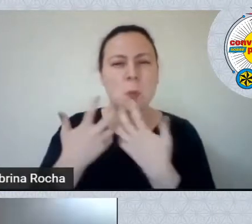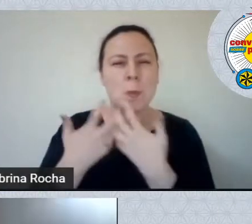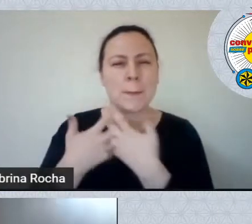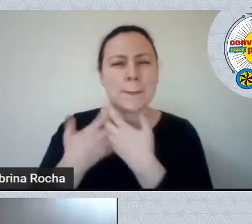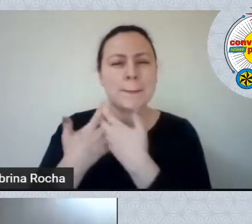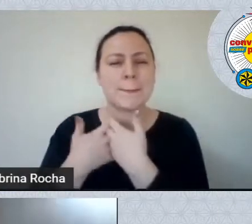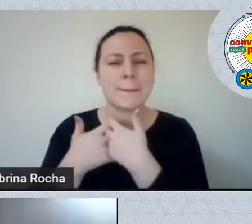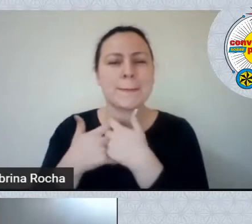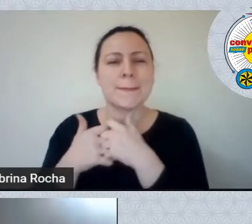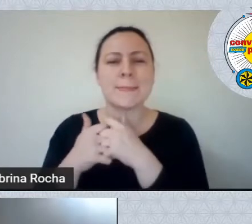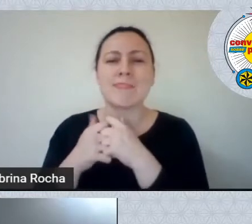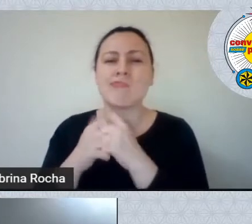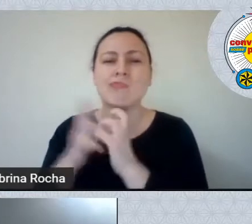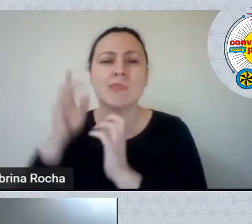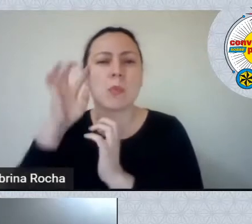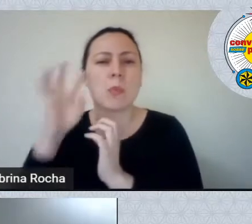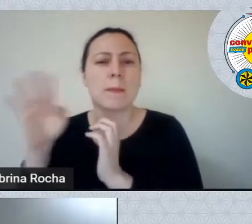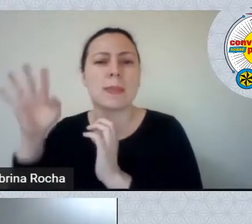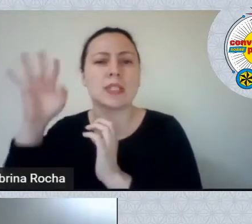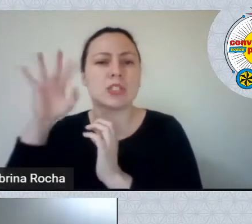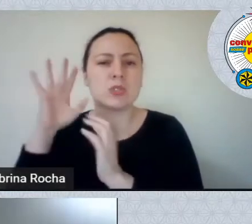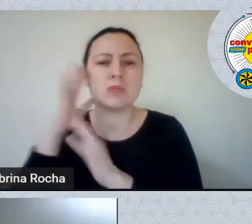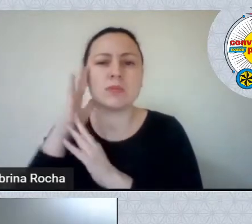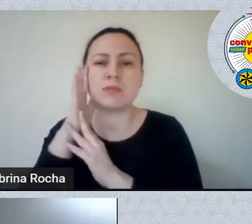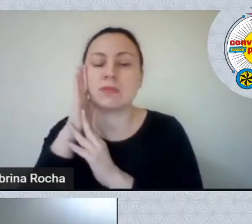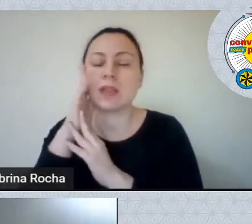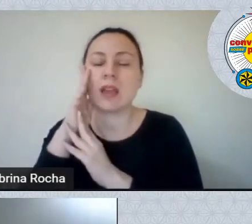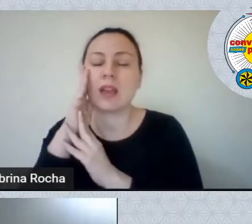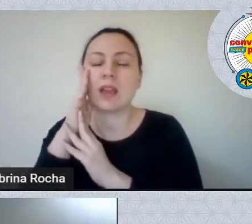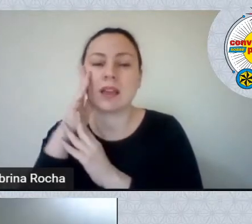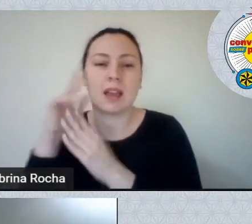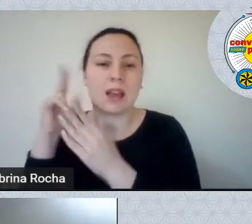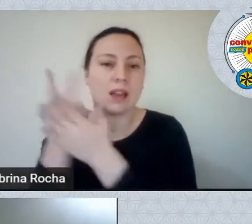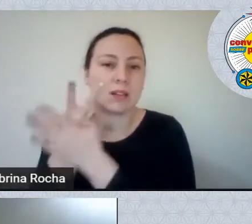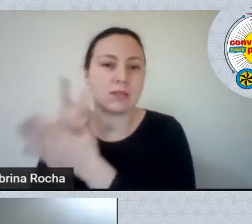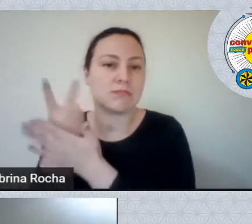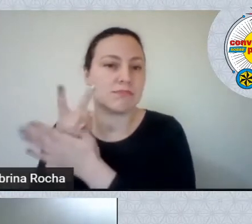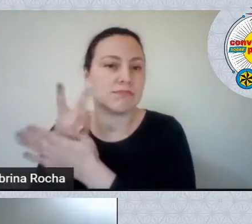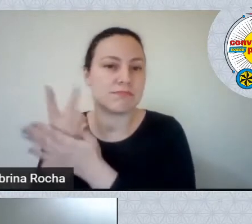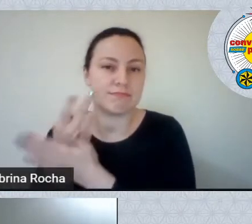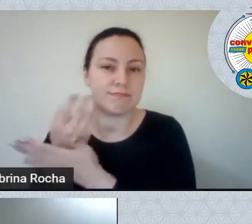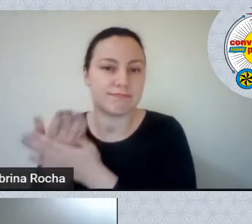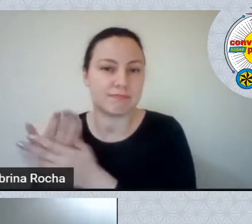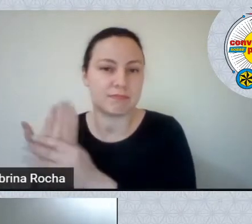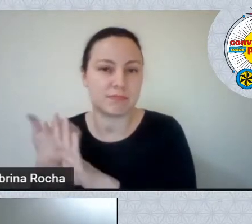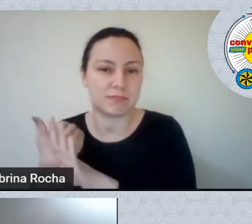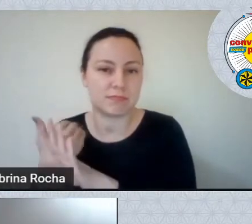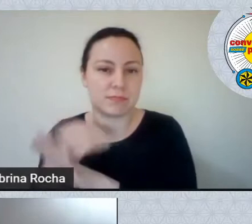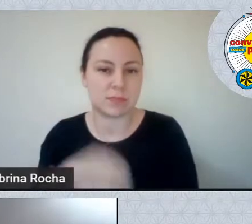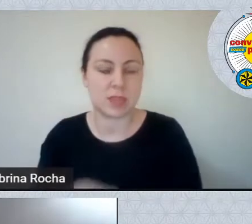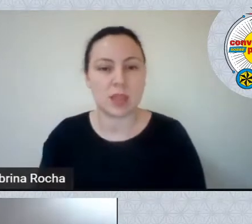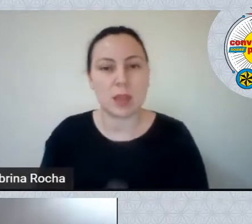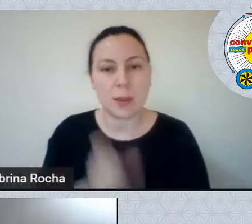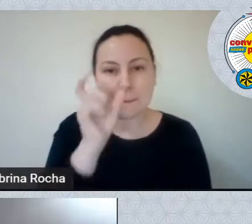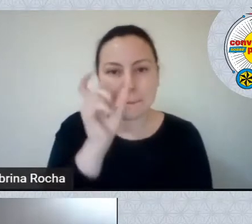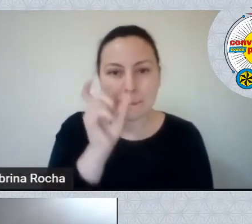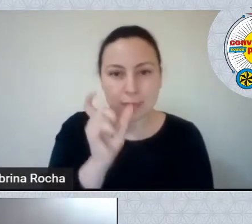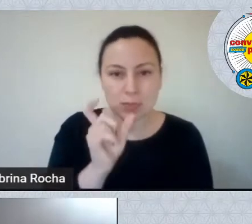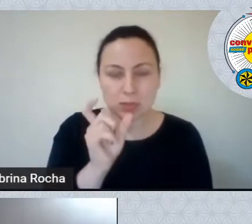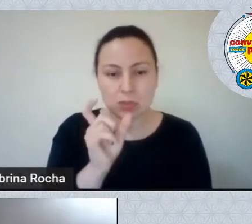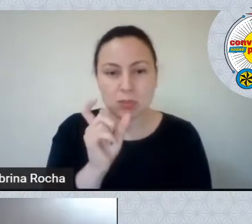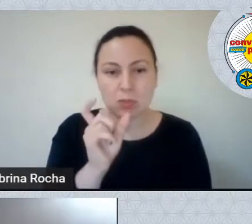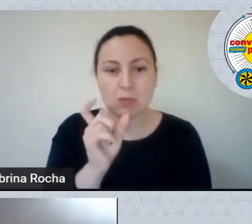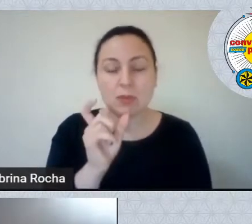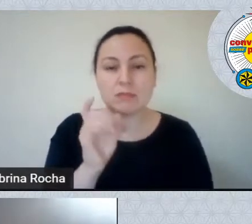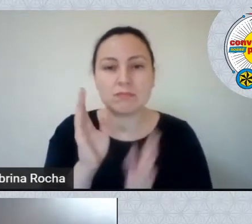de imaginações, né, que vão acontecendo na paralela. Pessoas que têm um estreitamento disso,